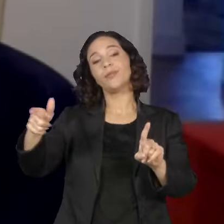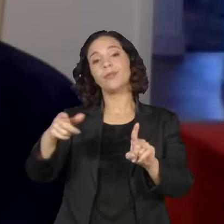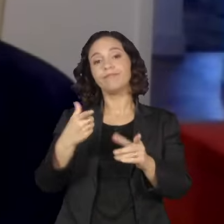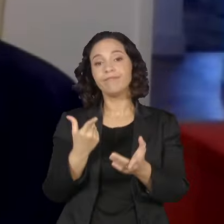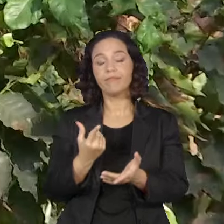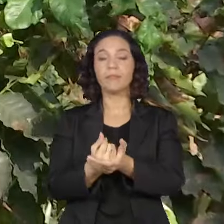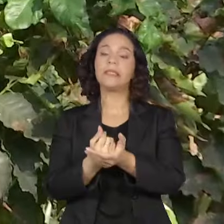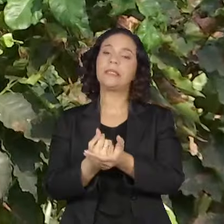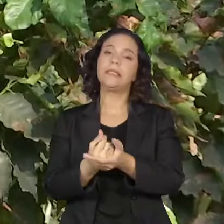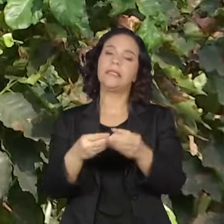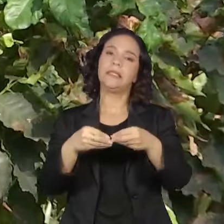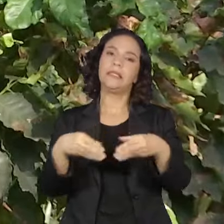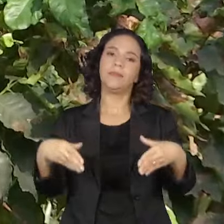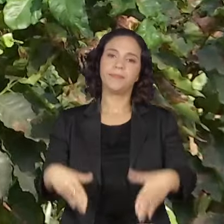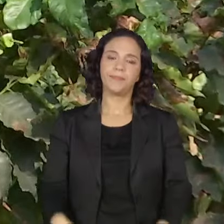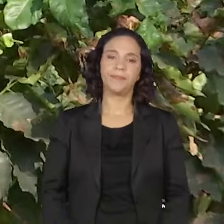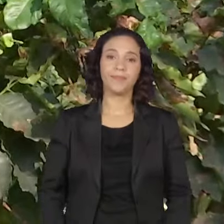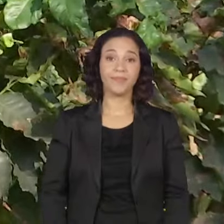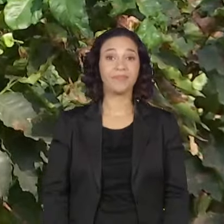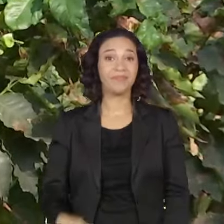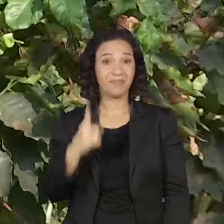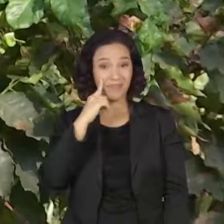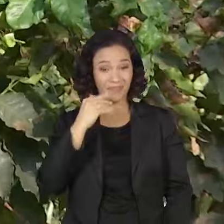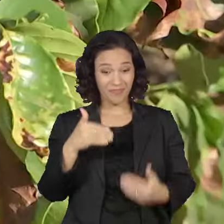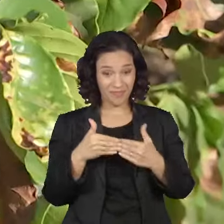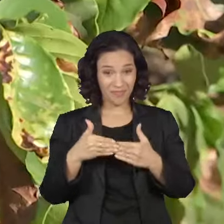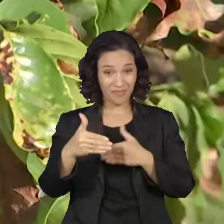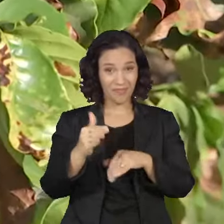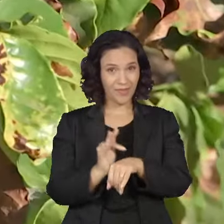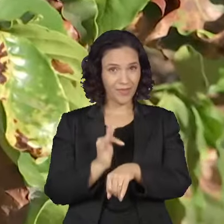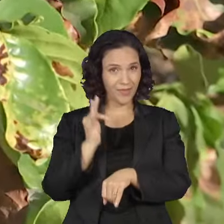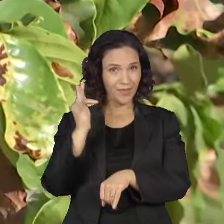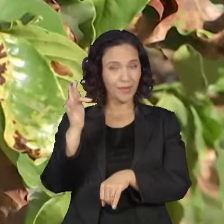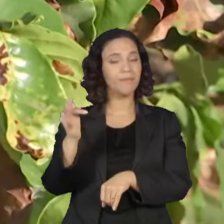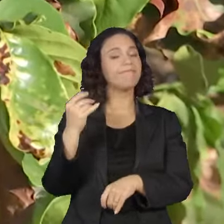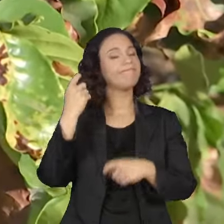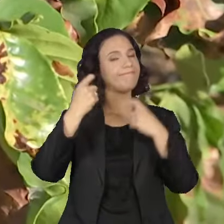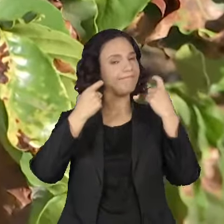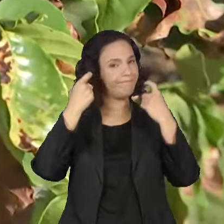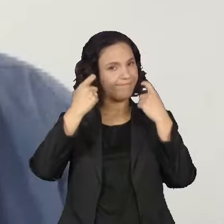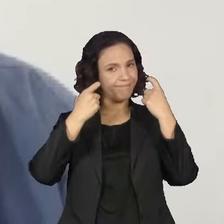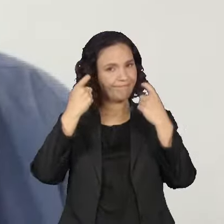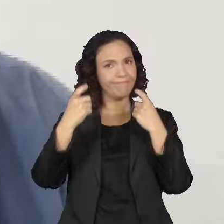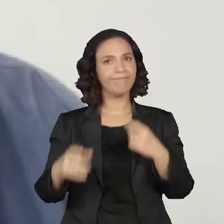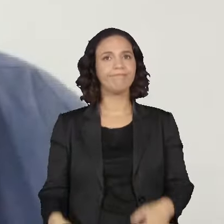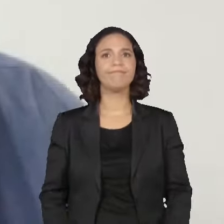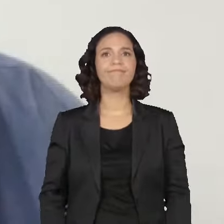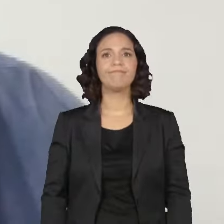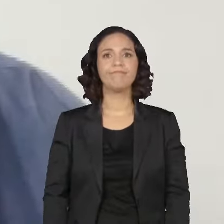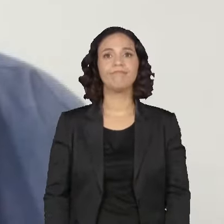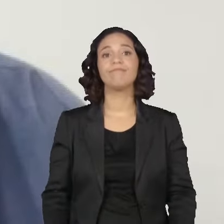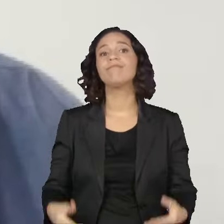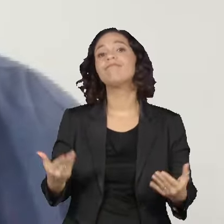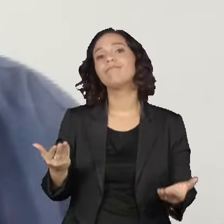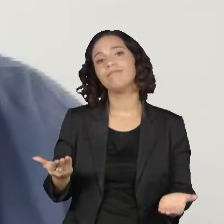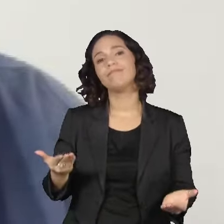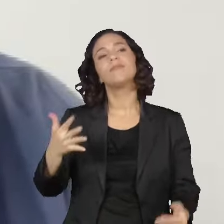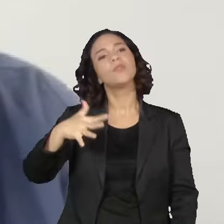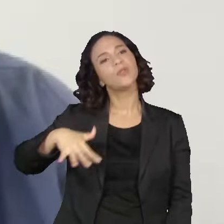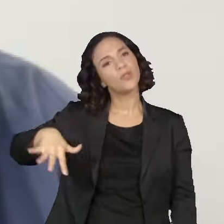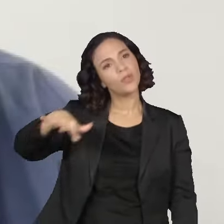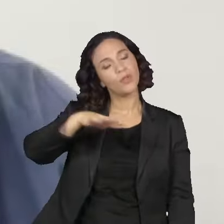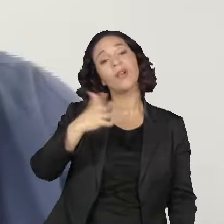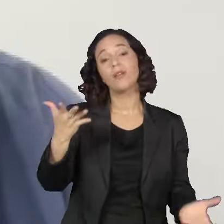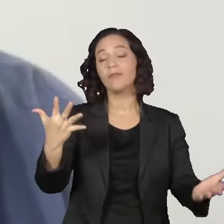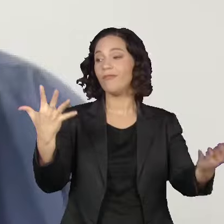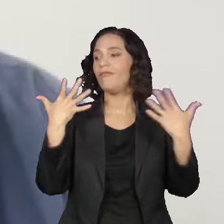mais fortemente. E as projeções para o futuro são preocupantes. Gradativamente, todos os verãos estão mais